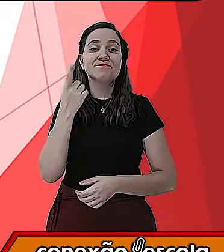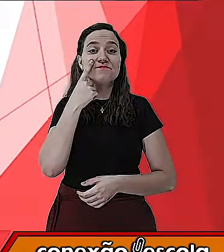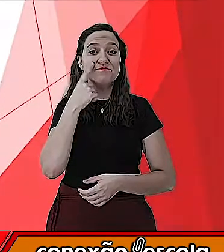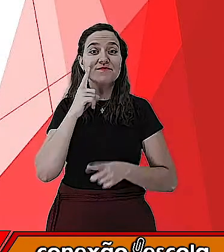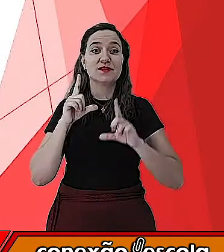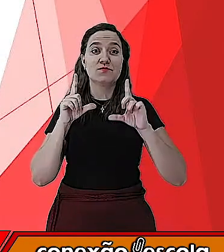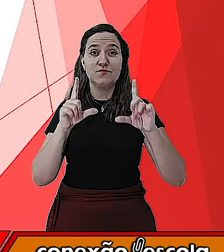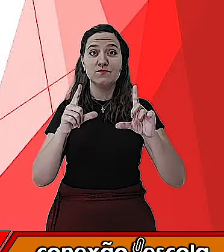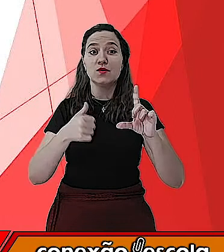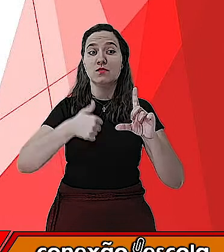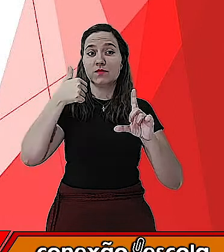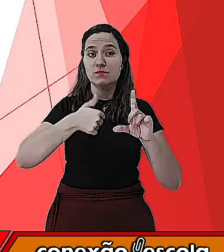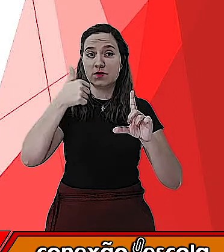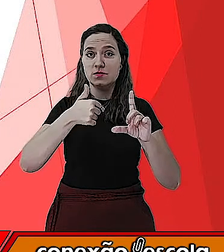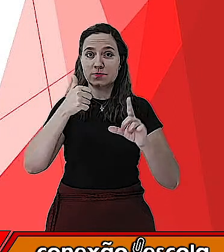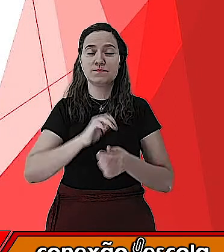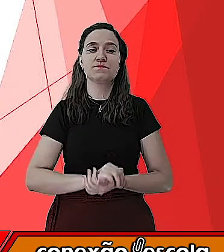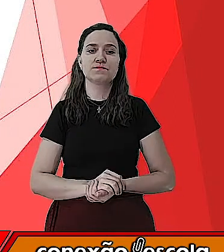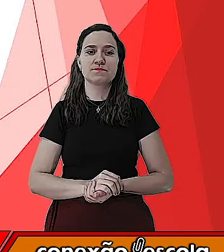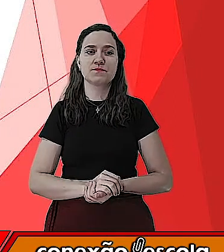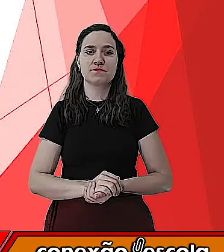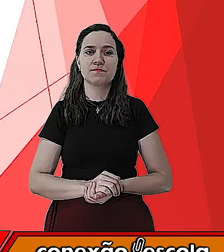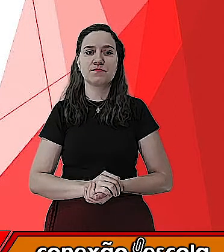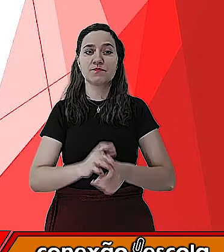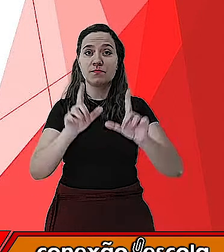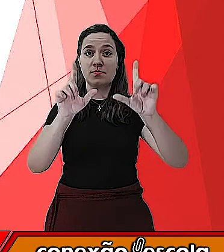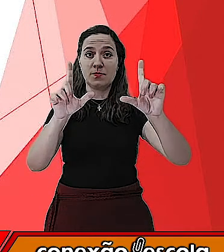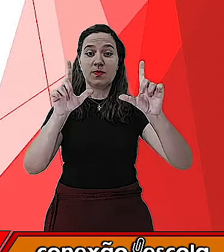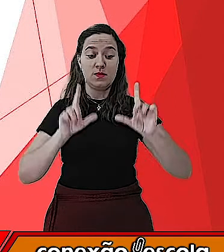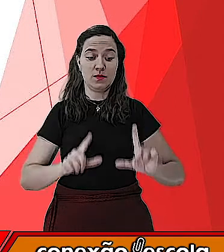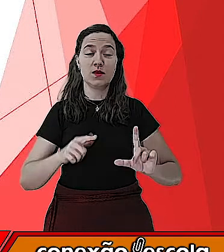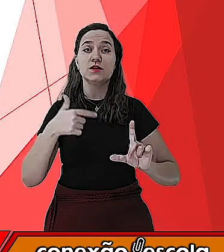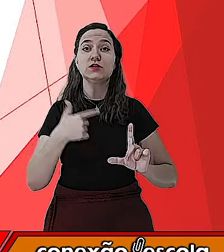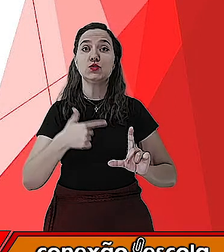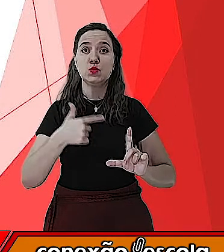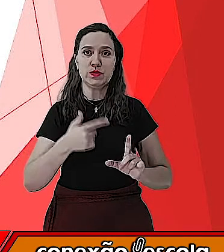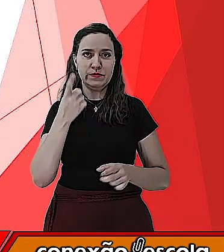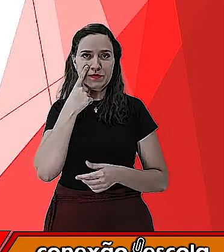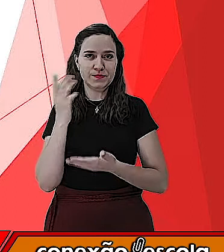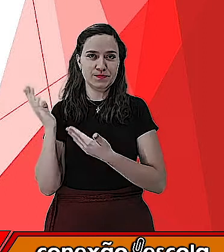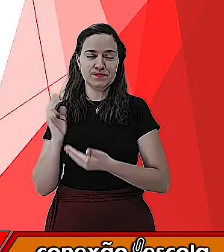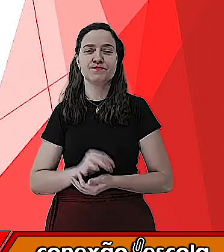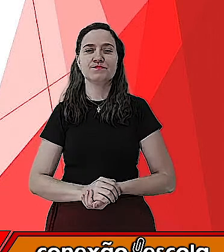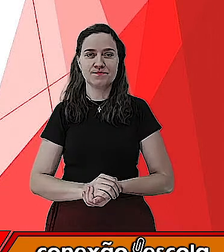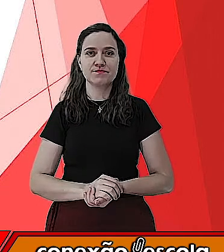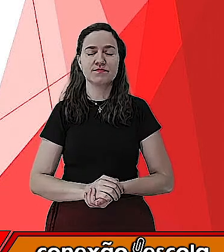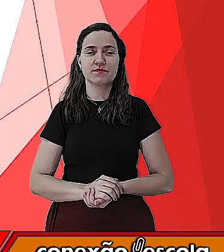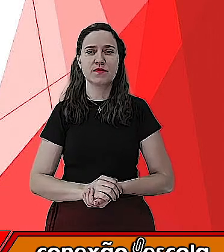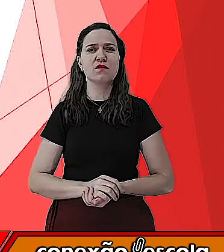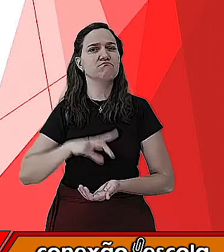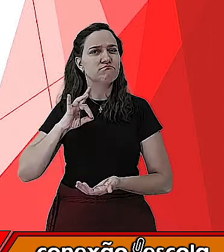Observem a imagem 1 e a imagem 2. As duas